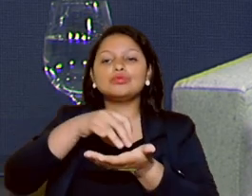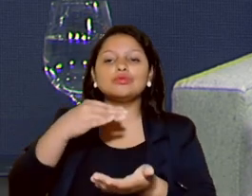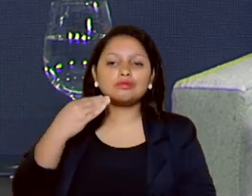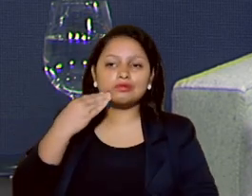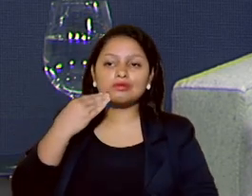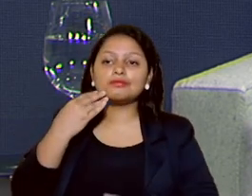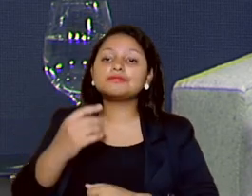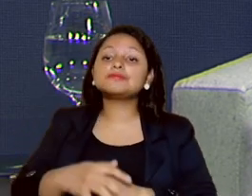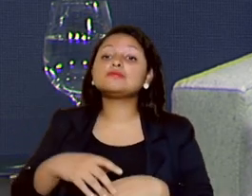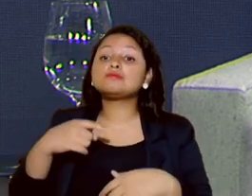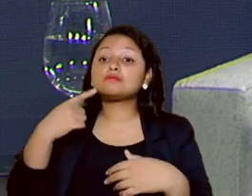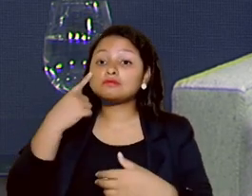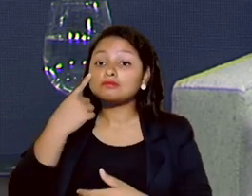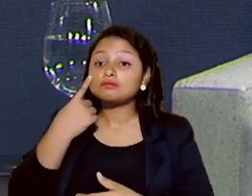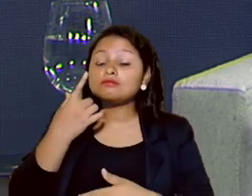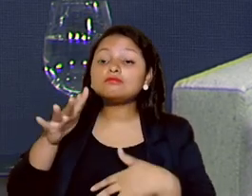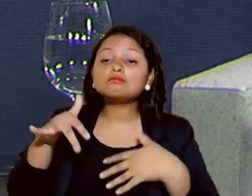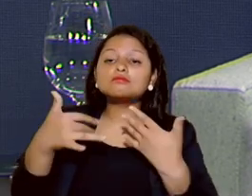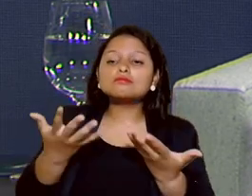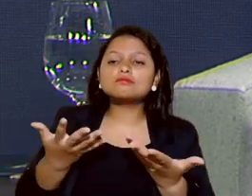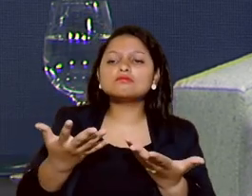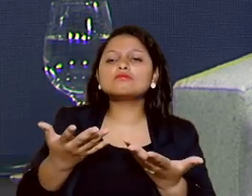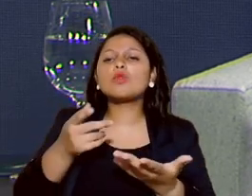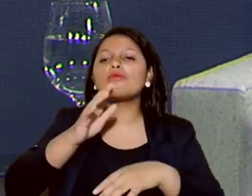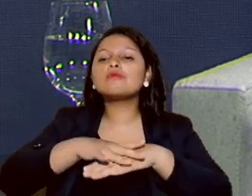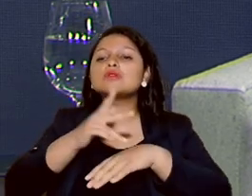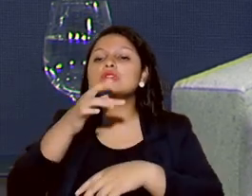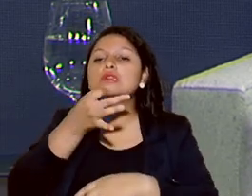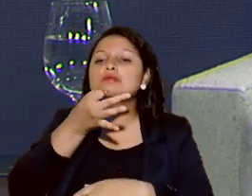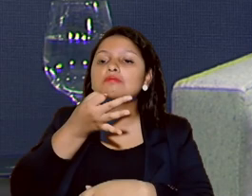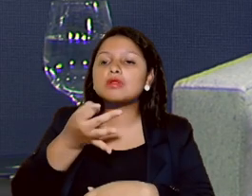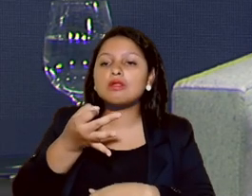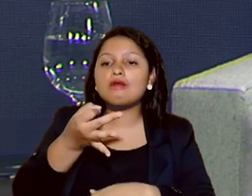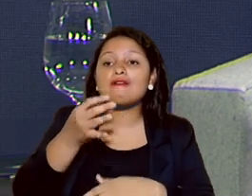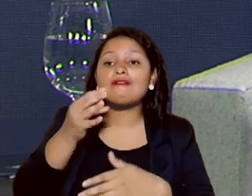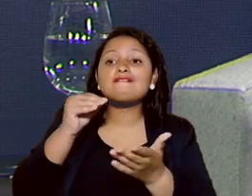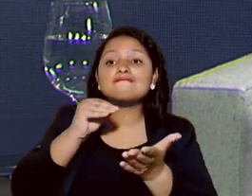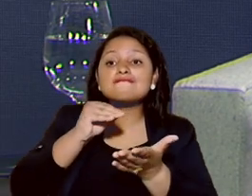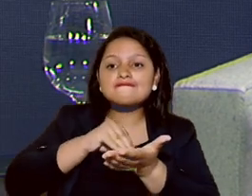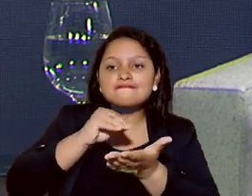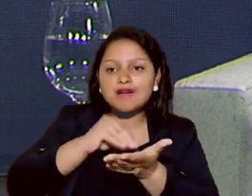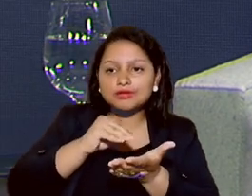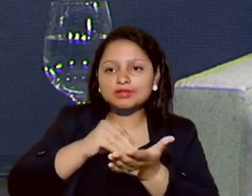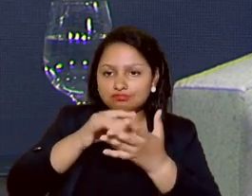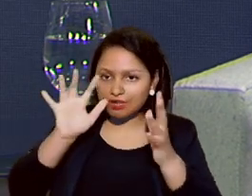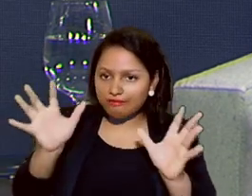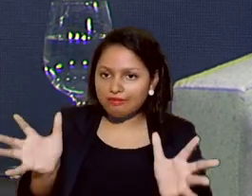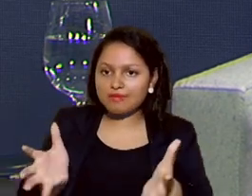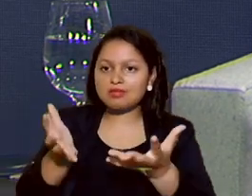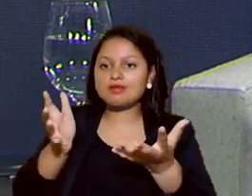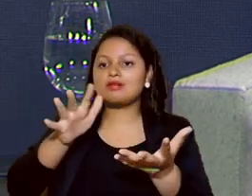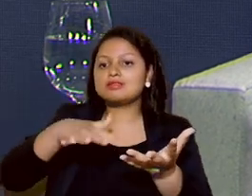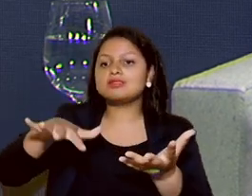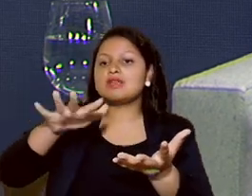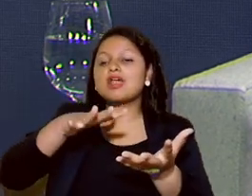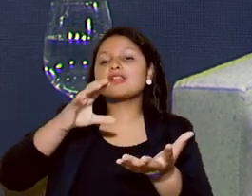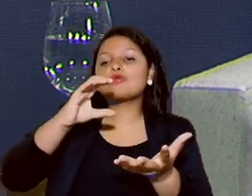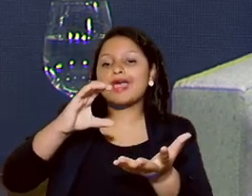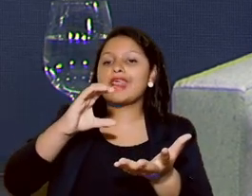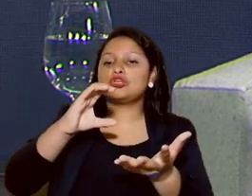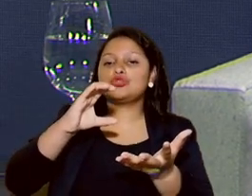mais a respeito do quais iniciativas que vocês acham que ainda falta para fomentar ainda mais esse mercado de crédito para